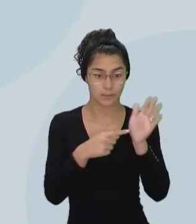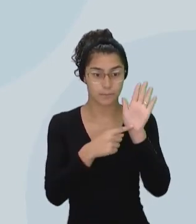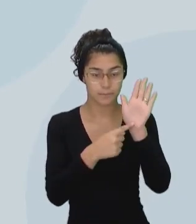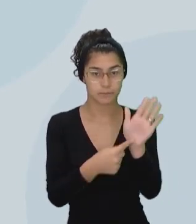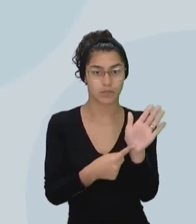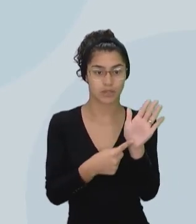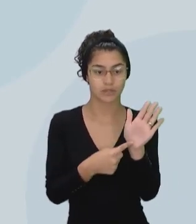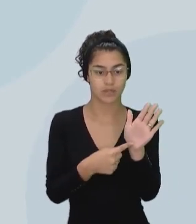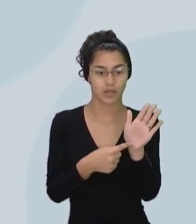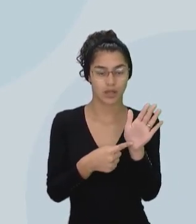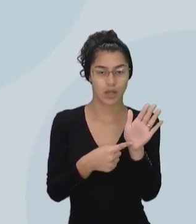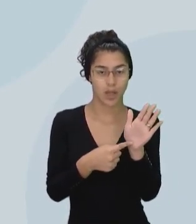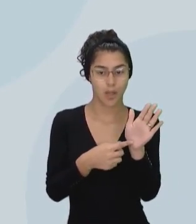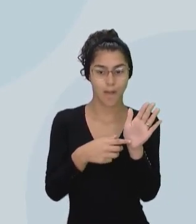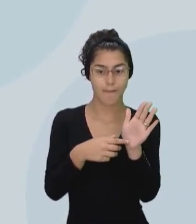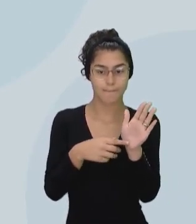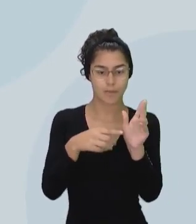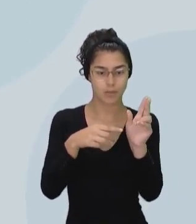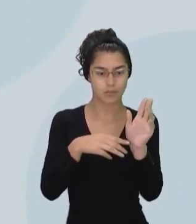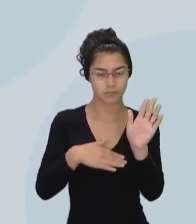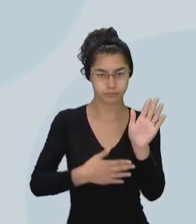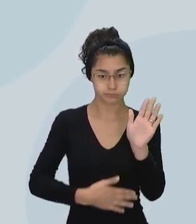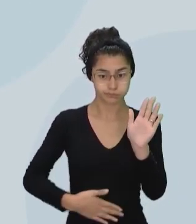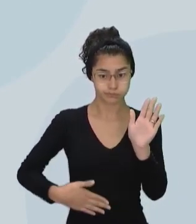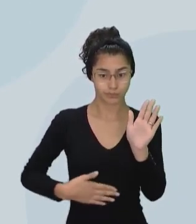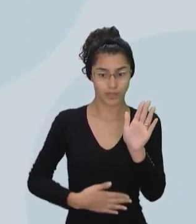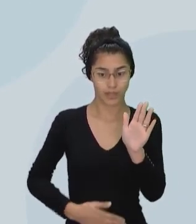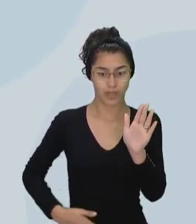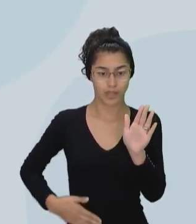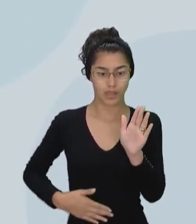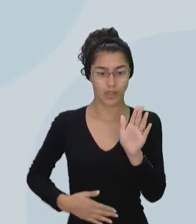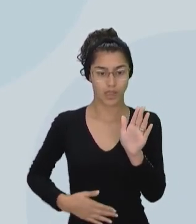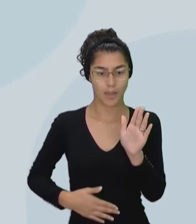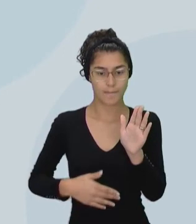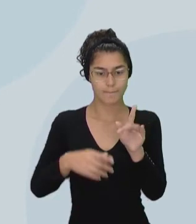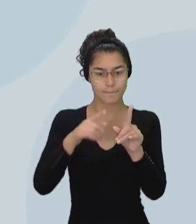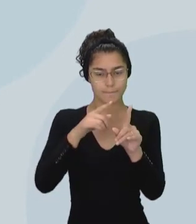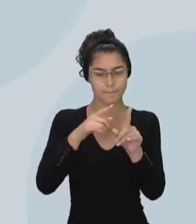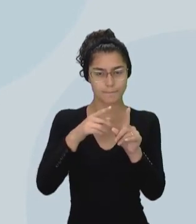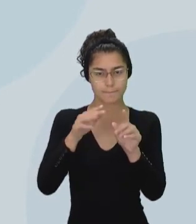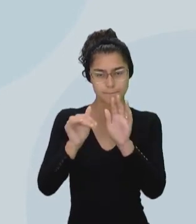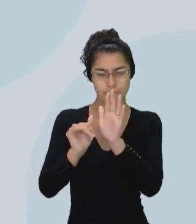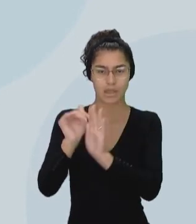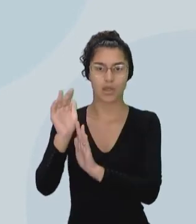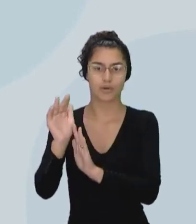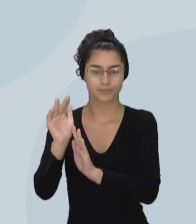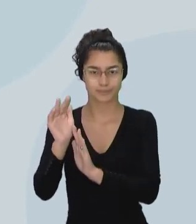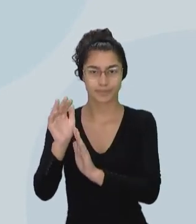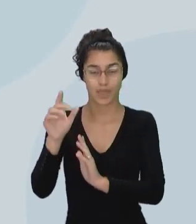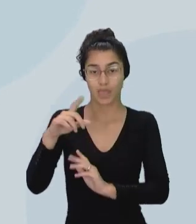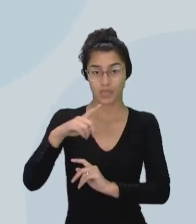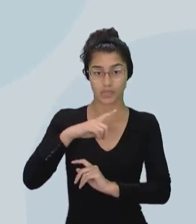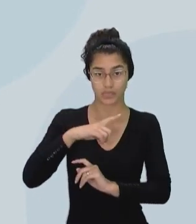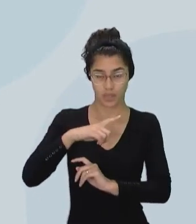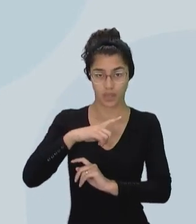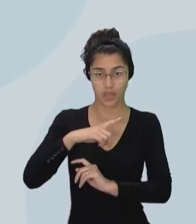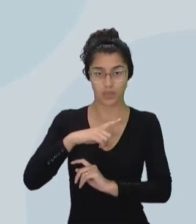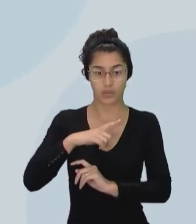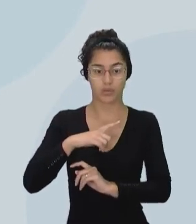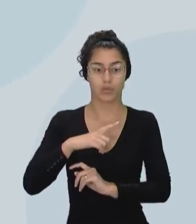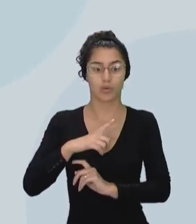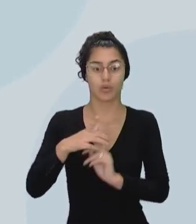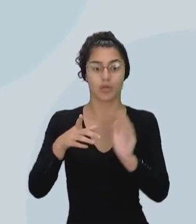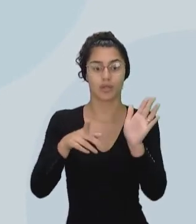apresentam a região abdominal que é mais proeminente. Ou seja, eu tenho aí, olha,